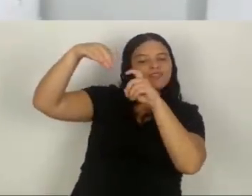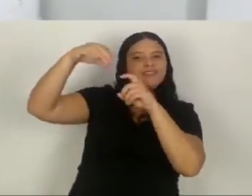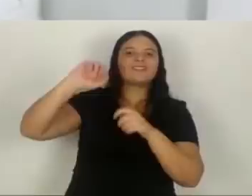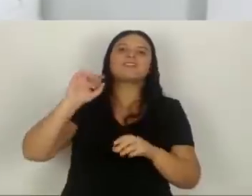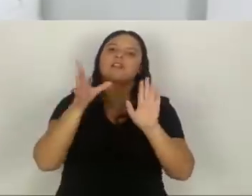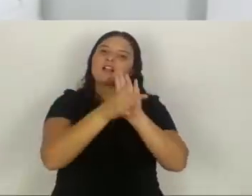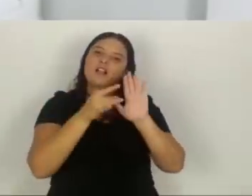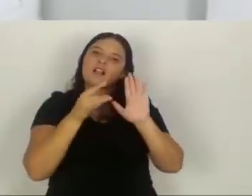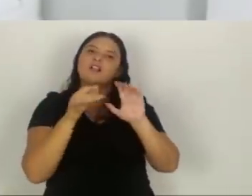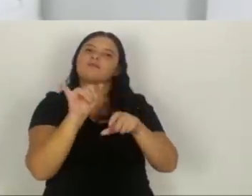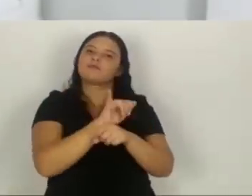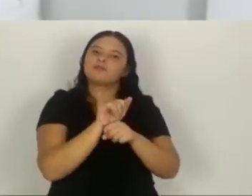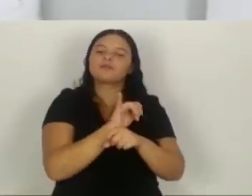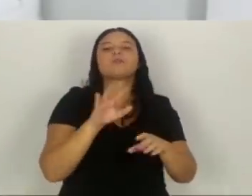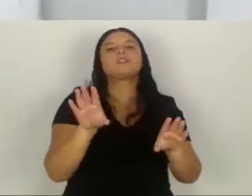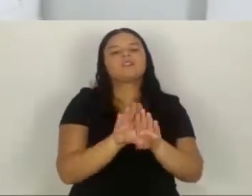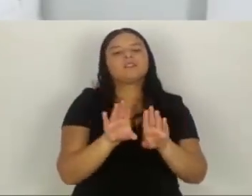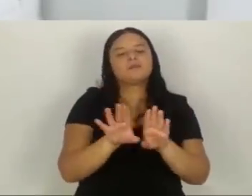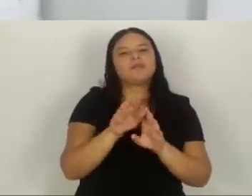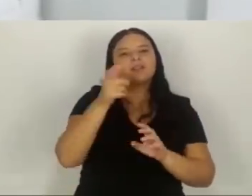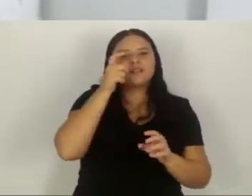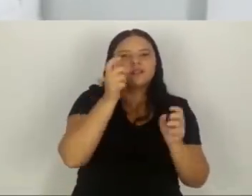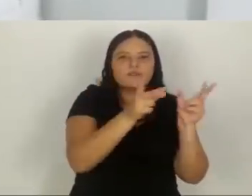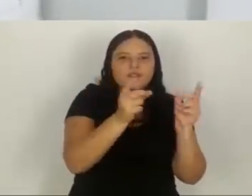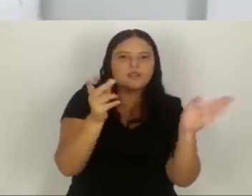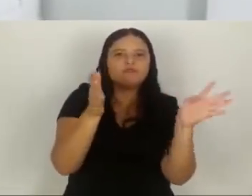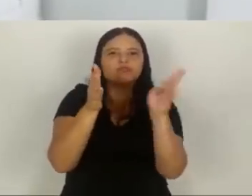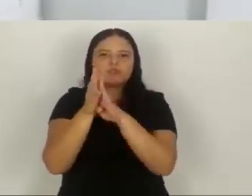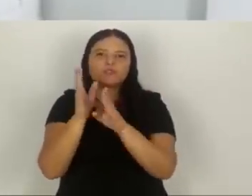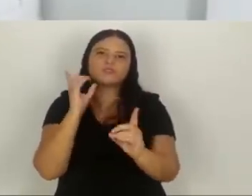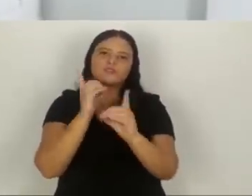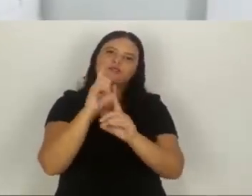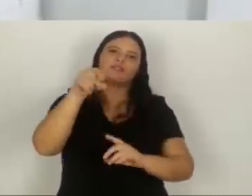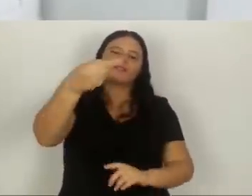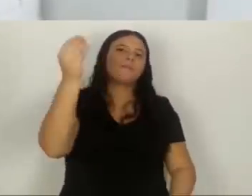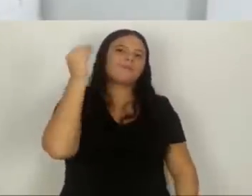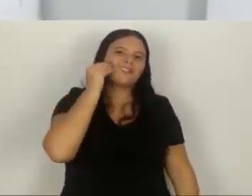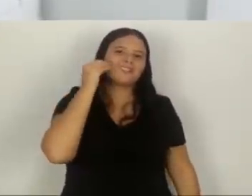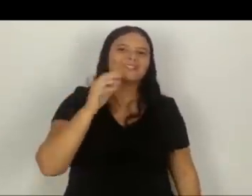se inscrevam no canal, assistam os anúncios e até a próxima. Beijo, gente!